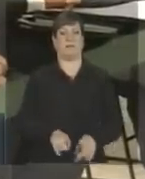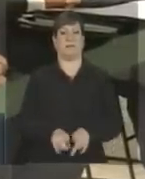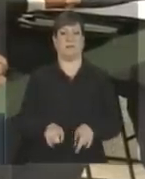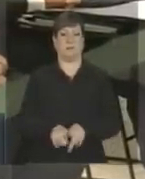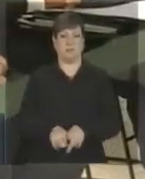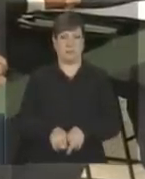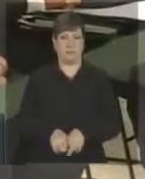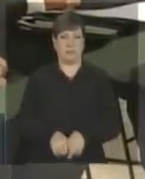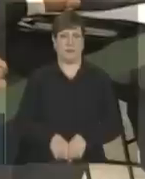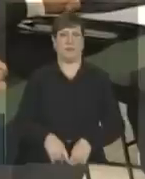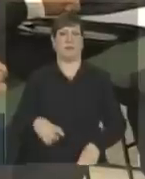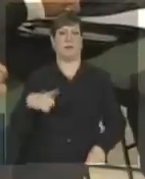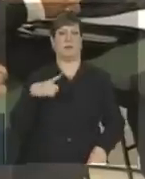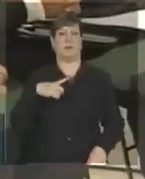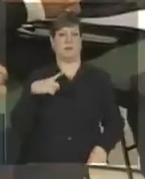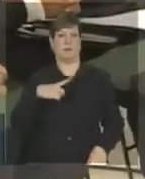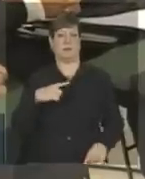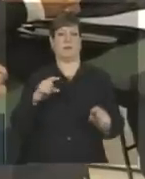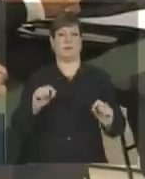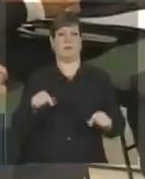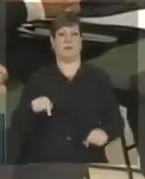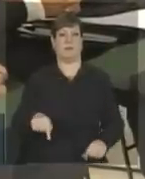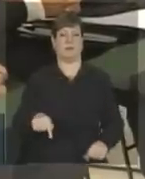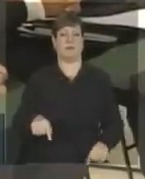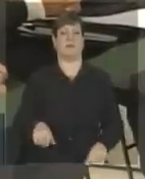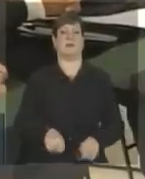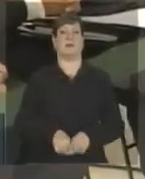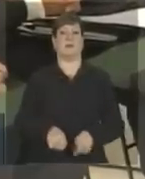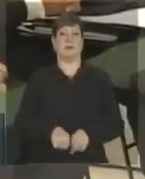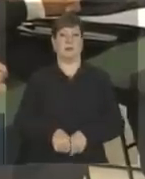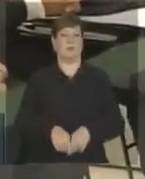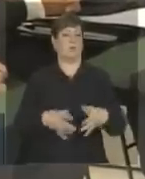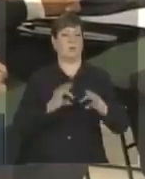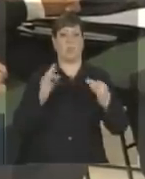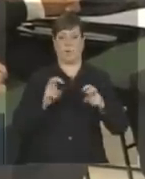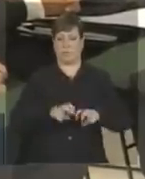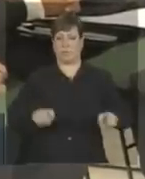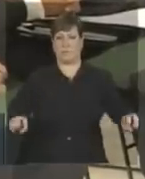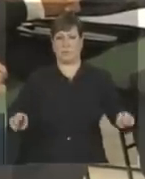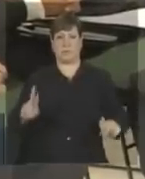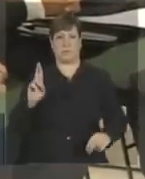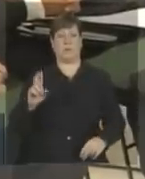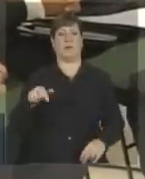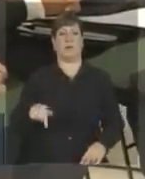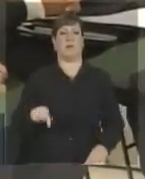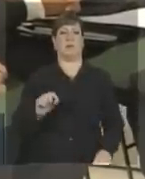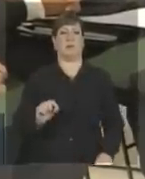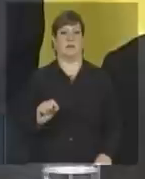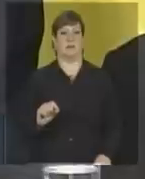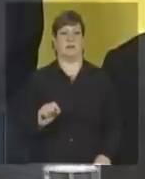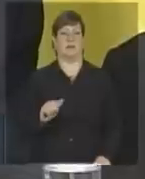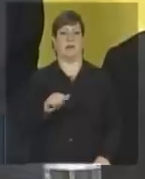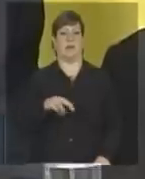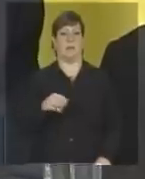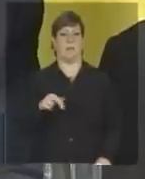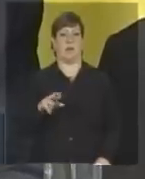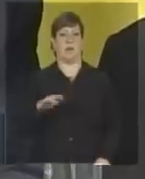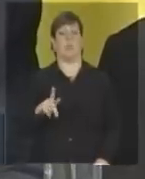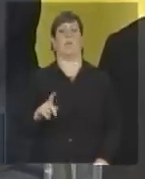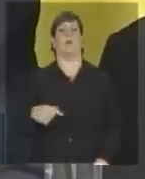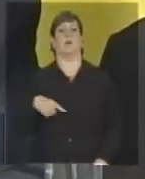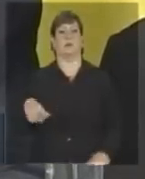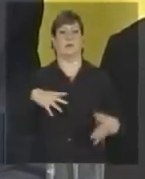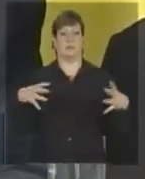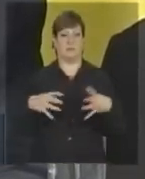apoio aqui a nível de Brasil, da Amarribo e também do Ethos. Amarribo é a representante da Transparência Internacional